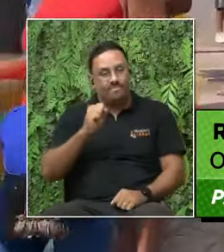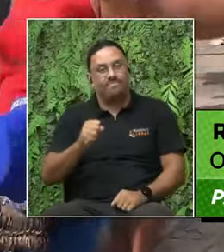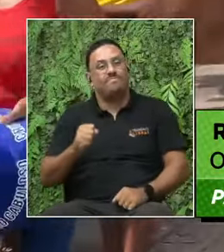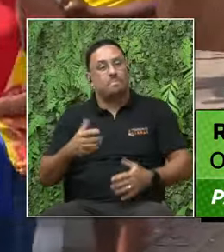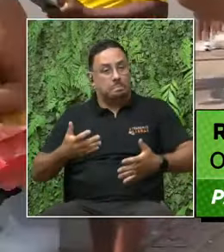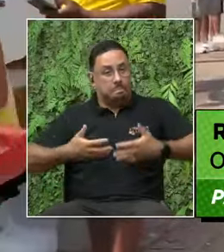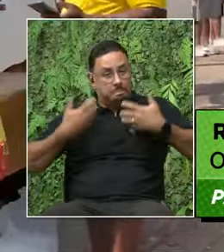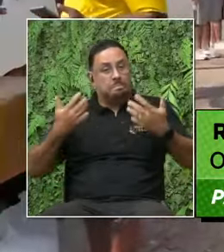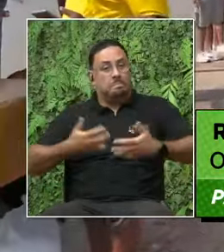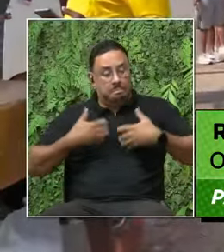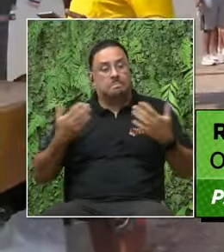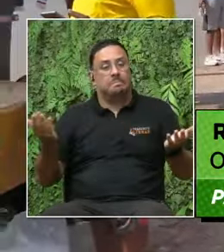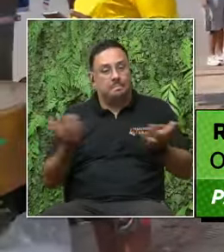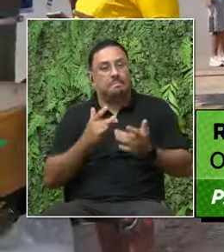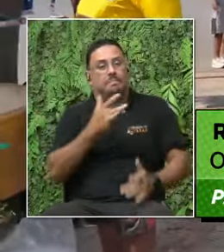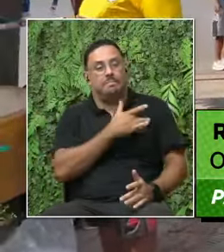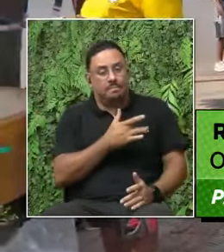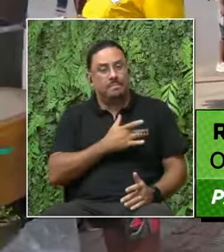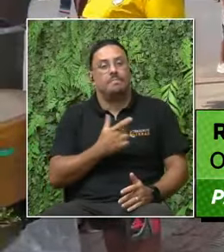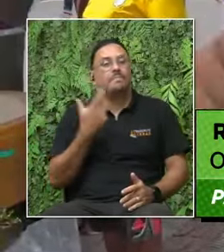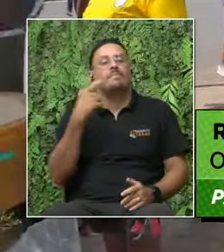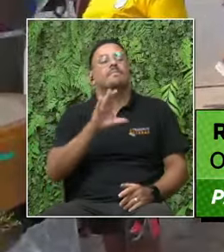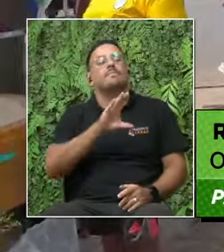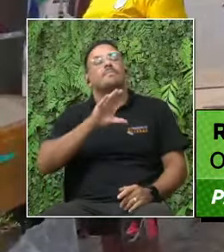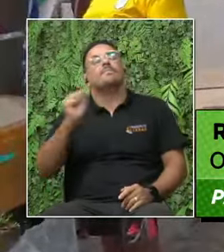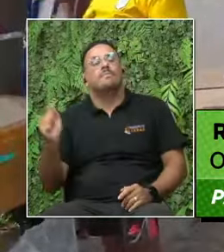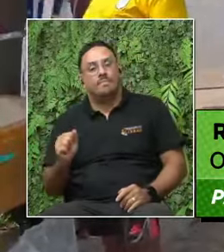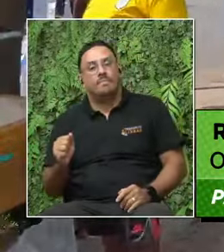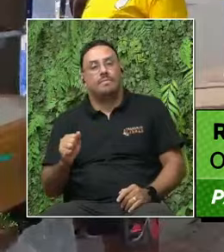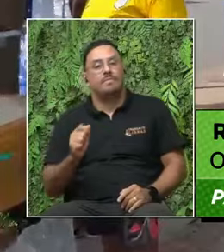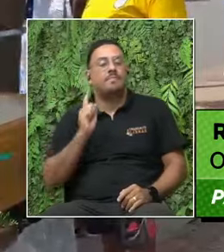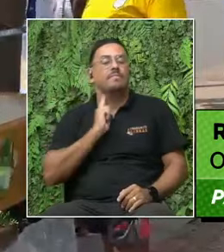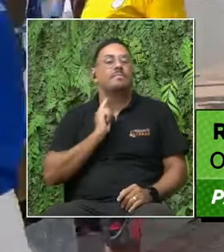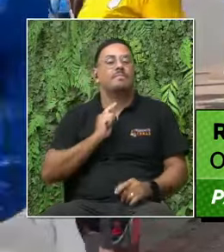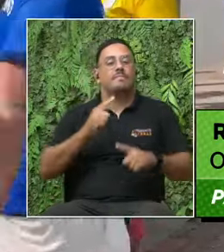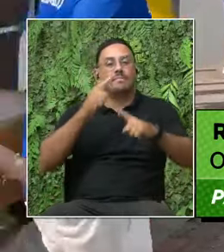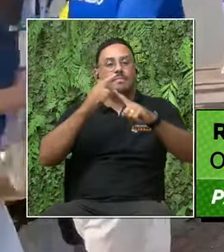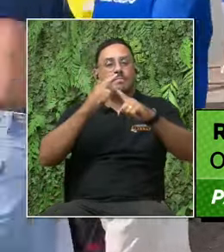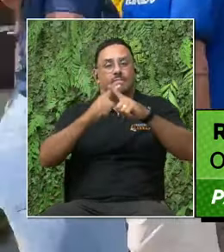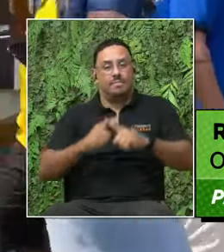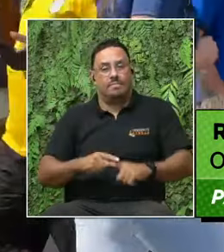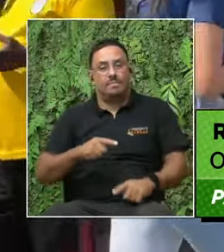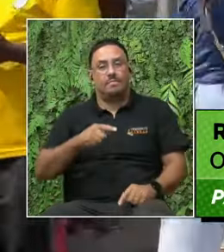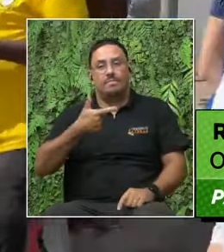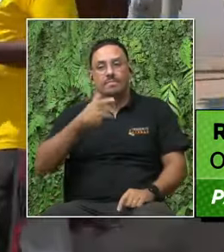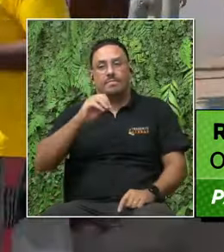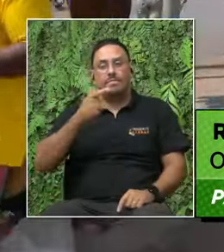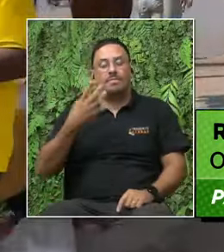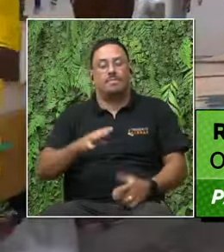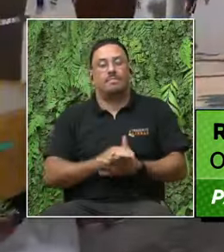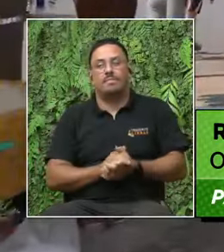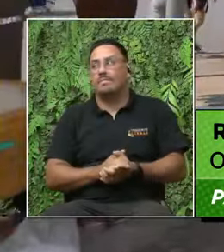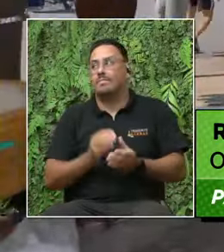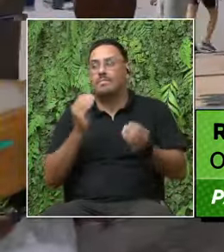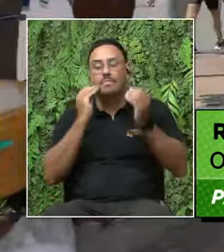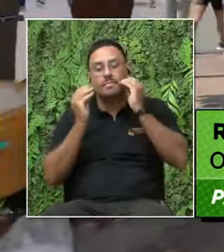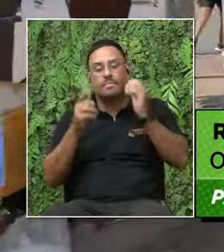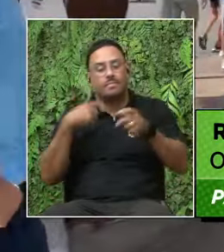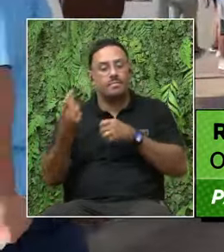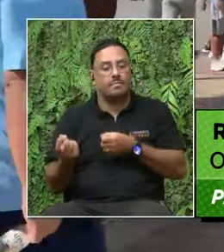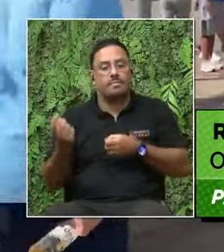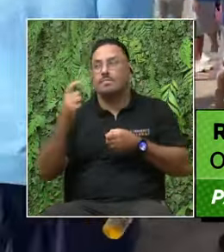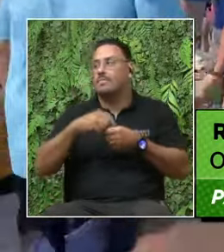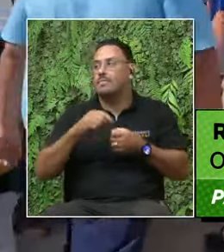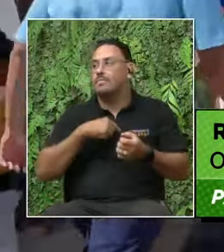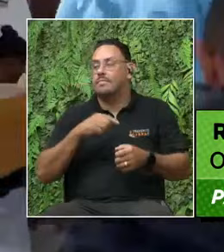empolgada que hoje o cruzeirão vai ser o campeão Mineiro 2024 vamos com vocês aí do estúdio um beijo e daqui a pouco eu tô voltando